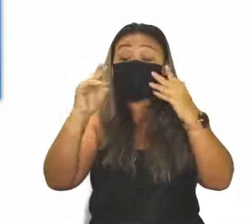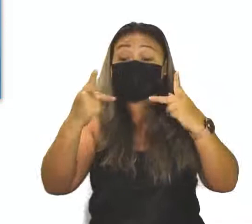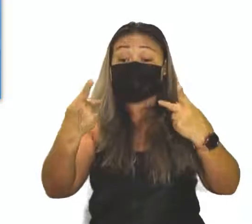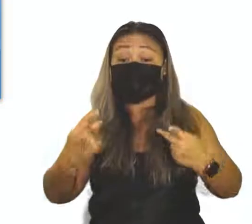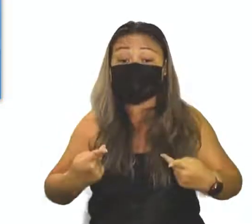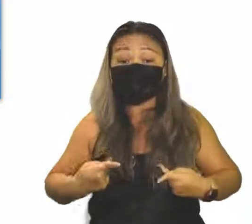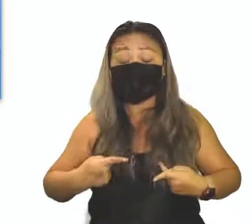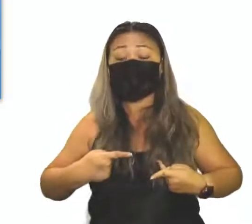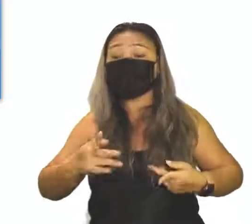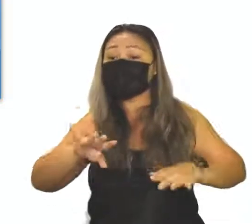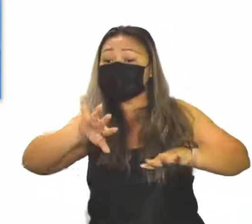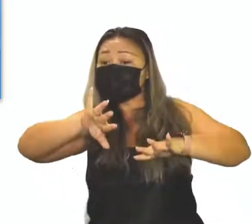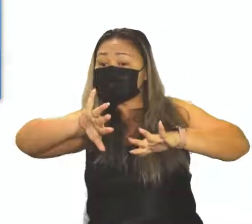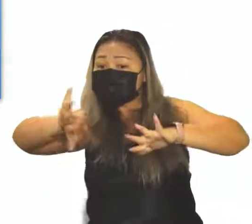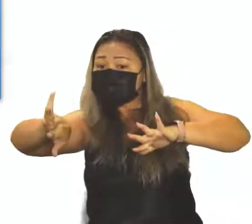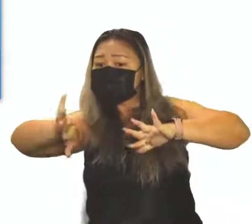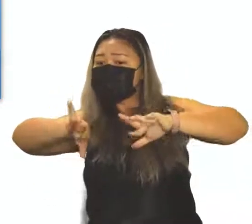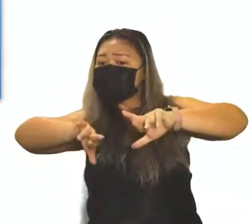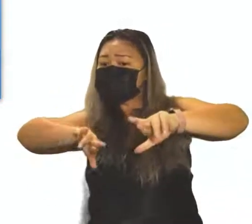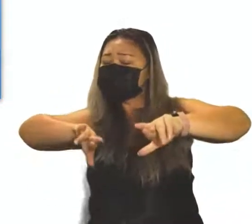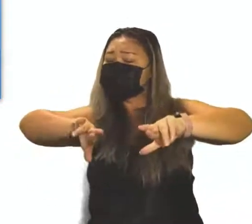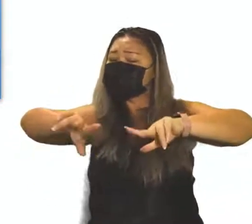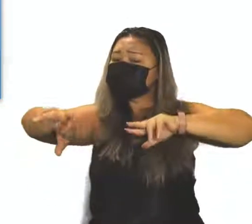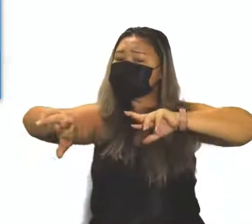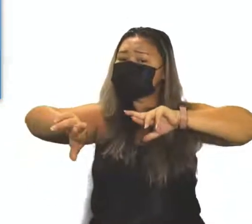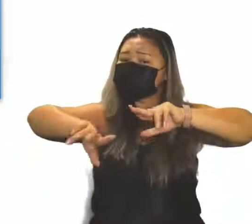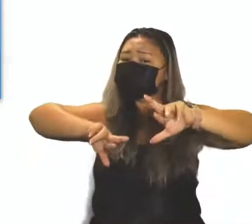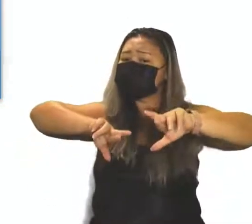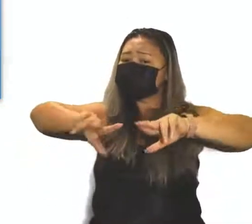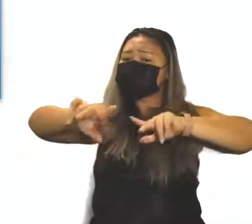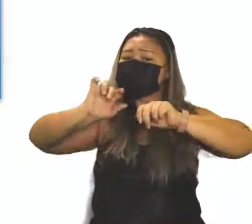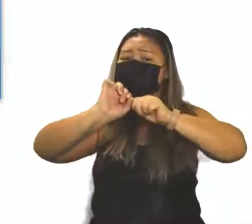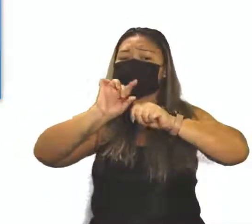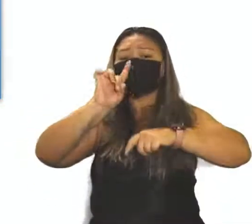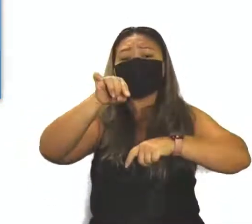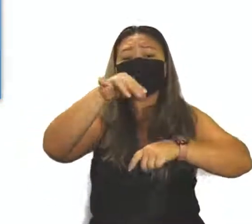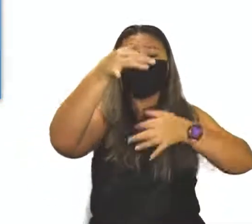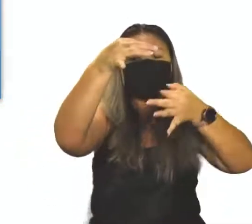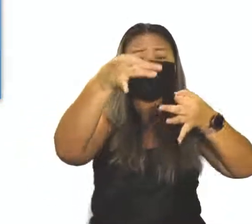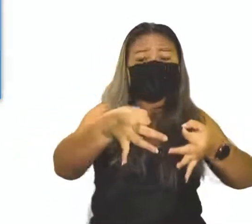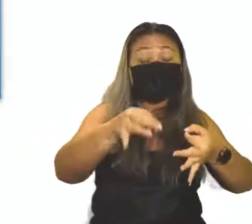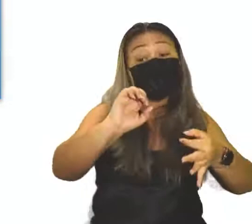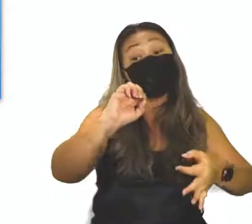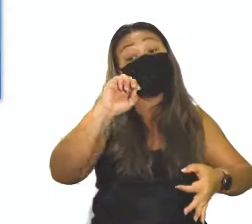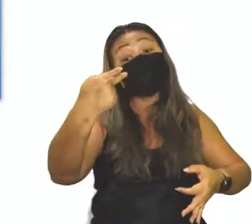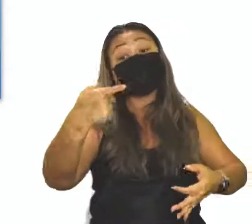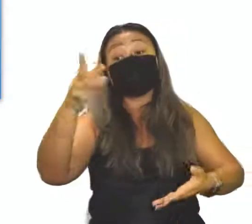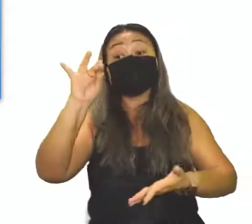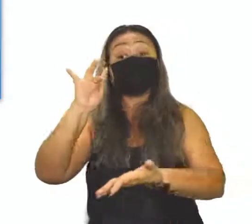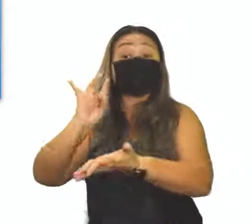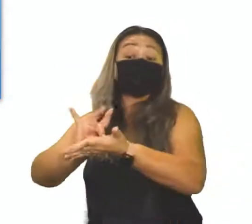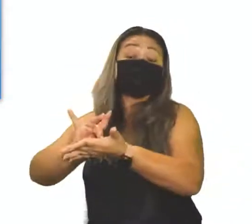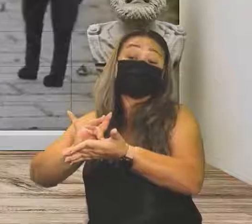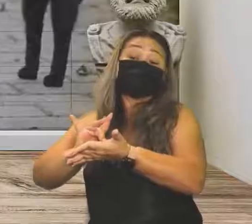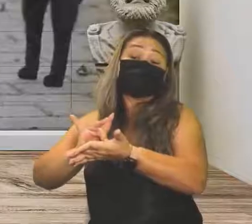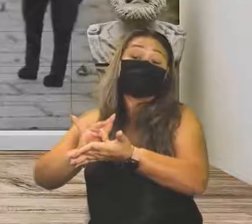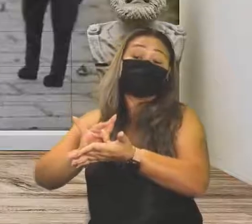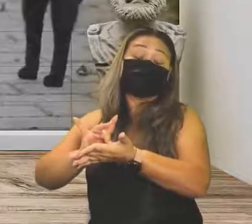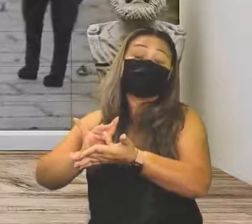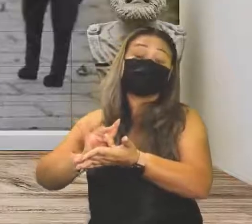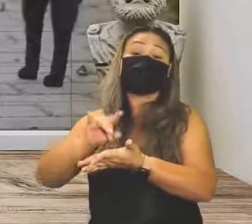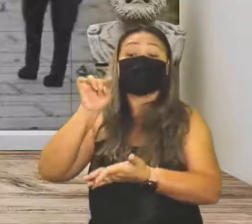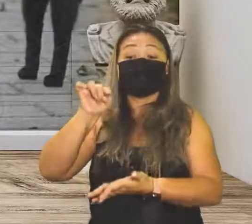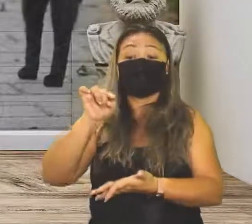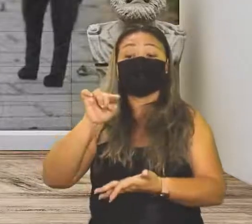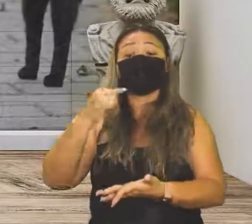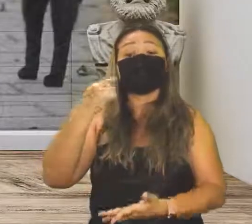que é mais correto ou o que é mais verdadeiro sobre todas as coisas. Aqui nesse ponto, o conhecimento